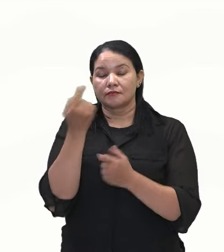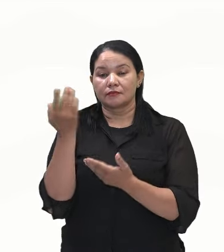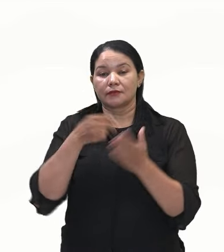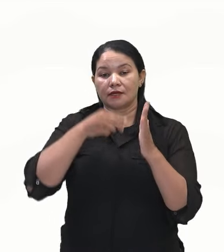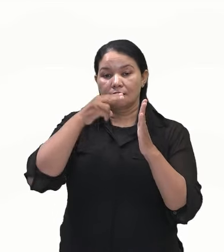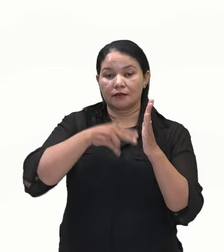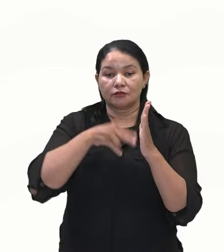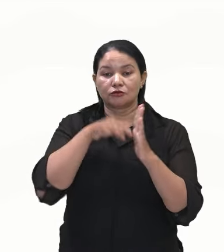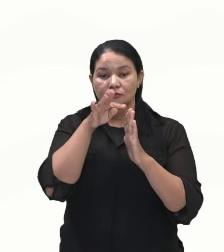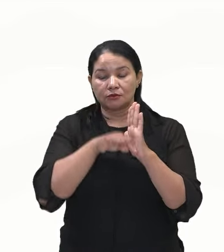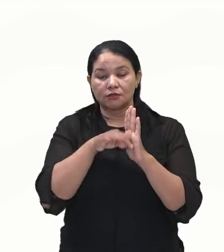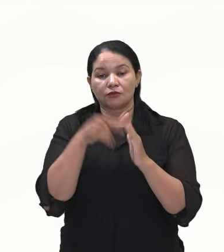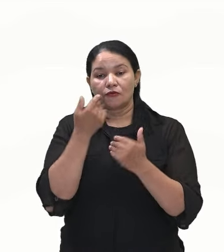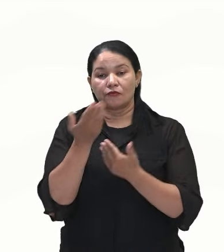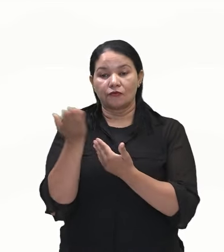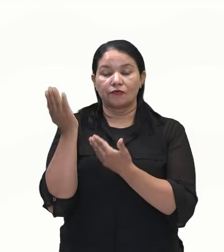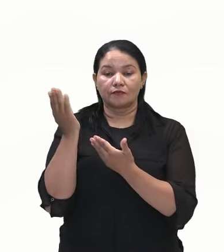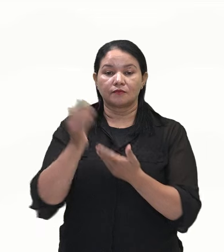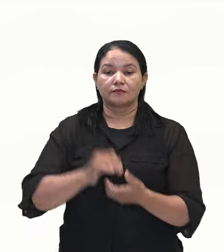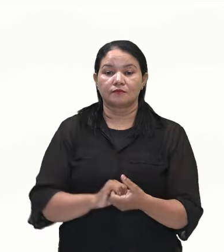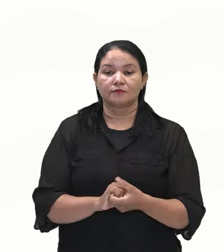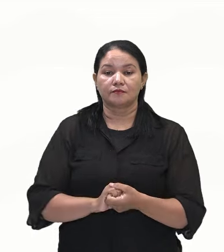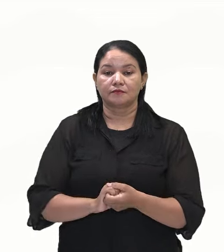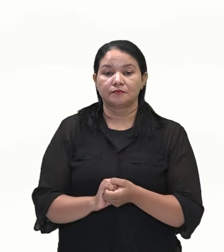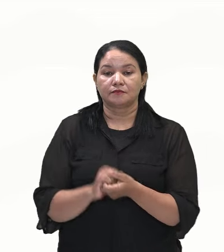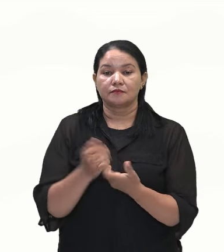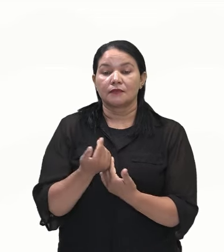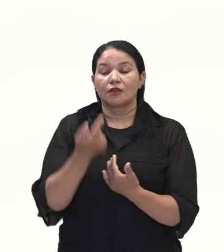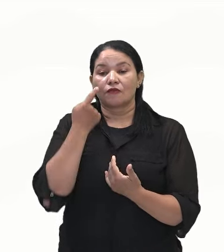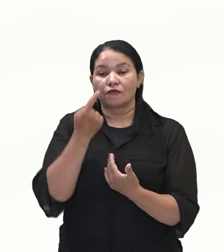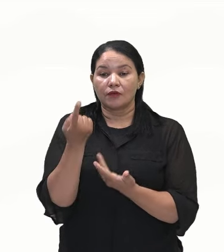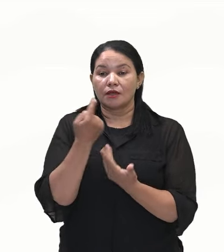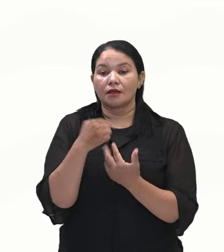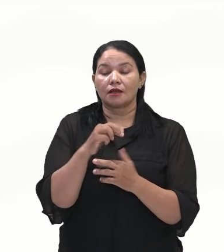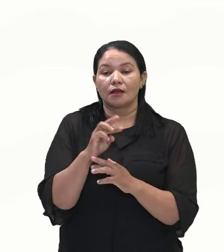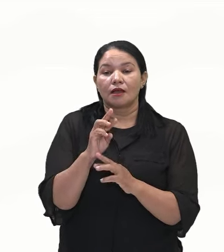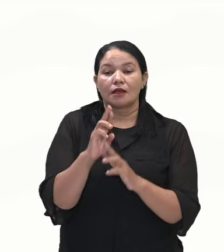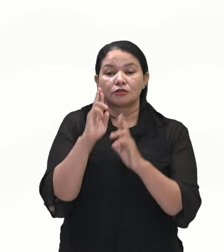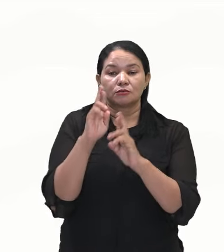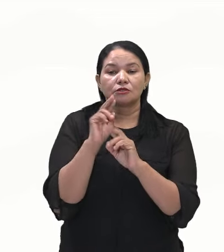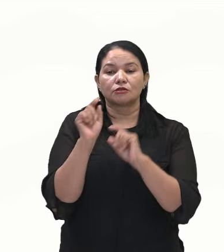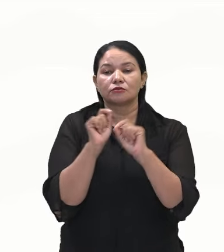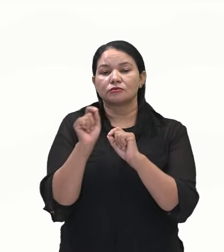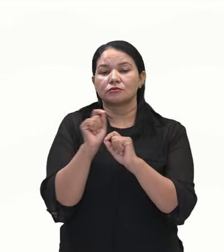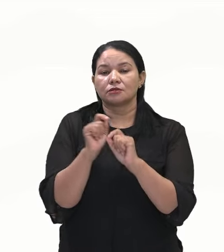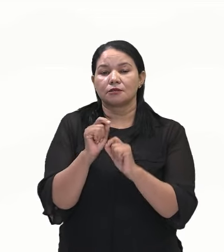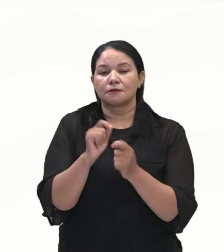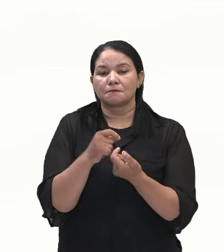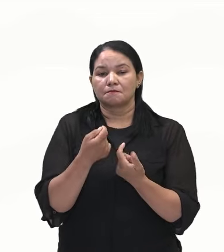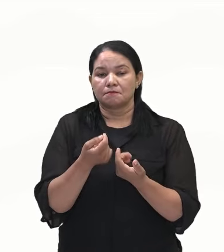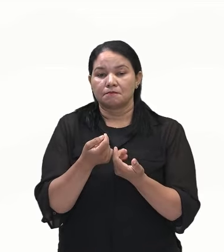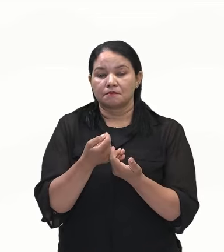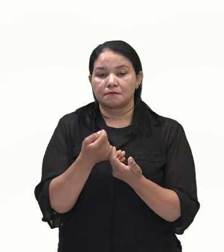reconhecendo, and respecting, e respeitando vários cultural